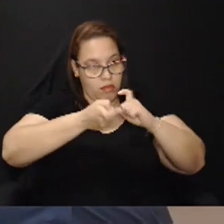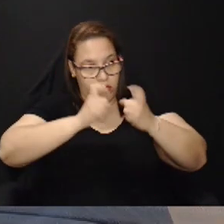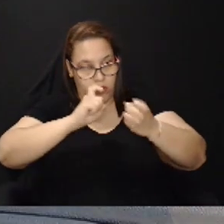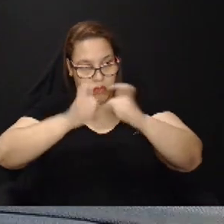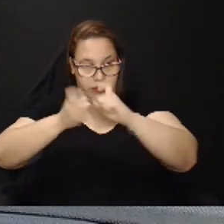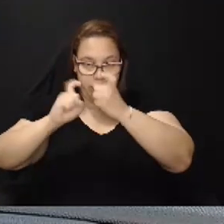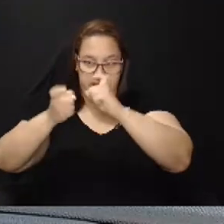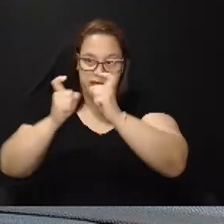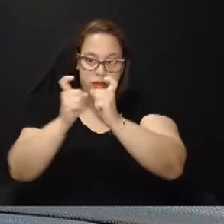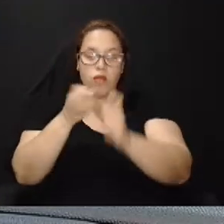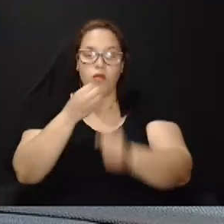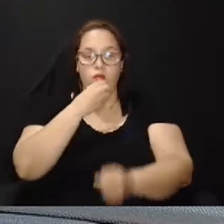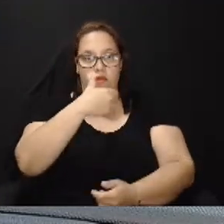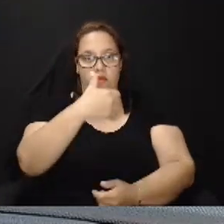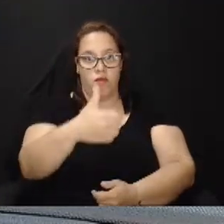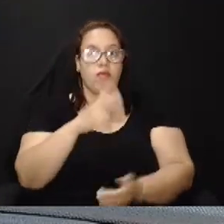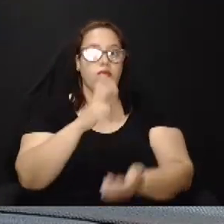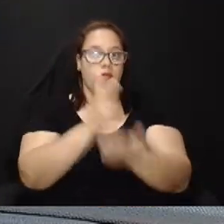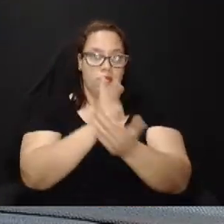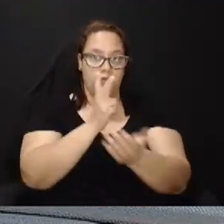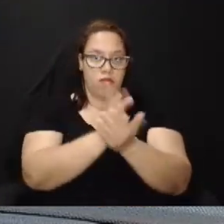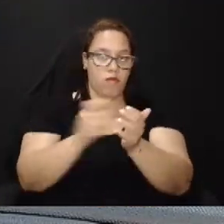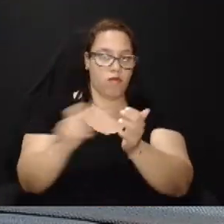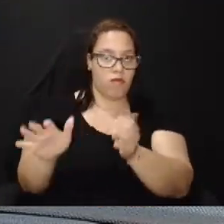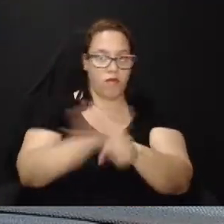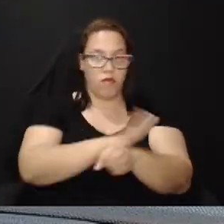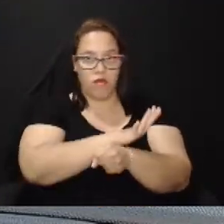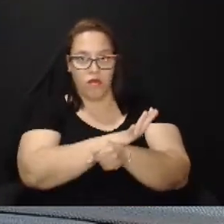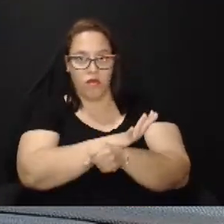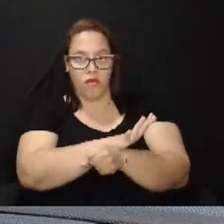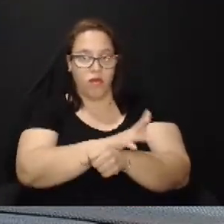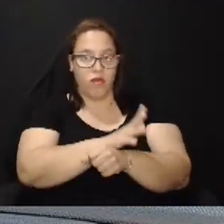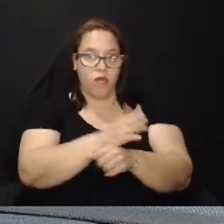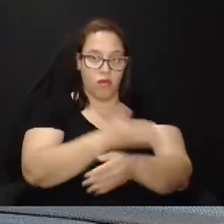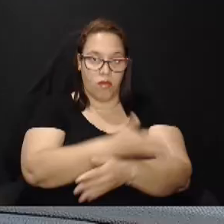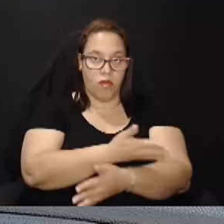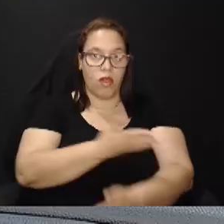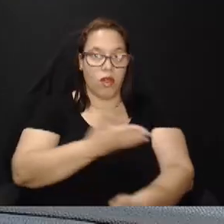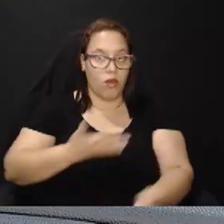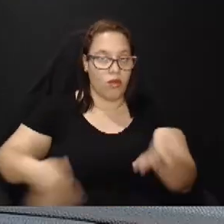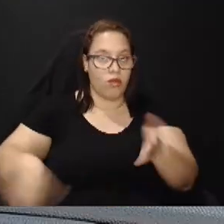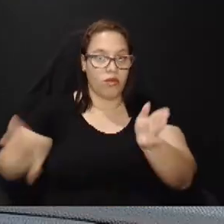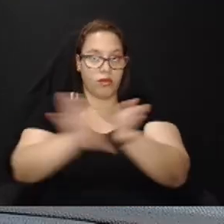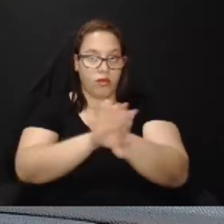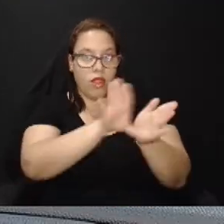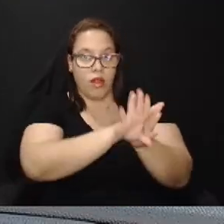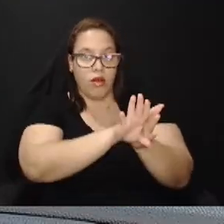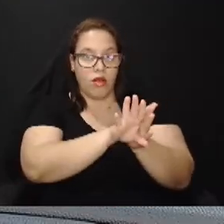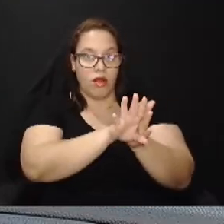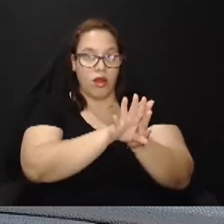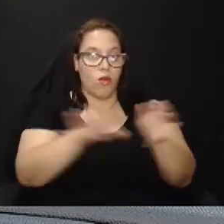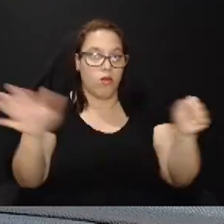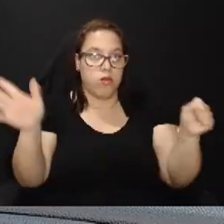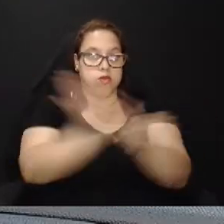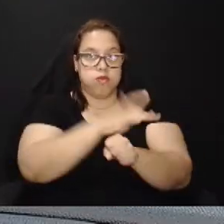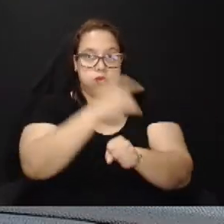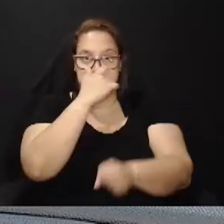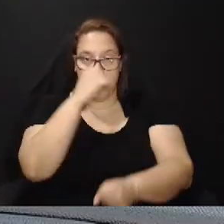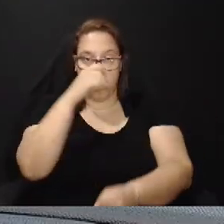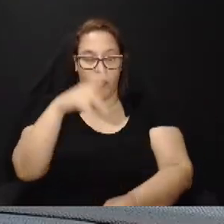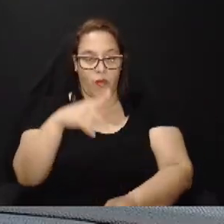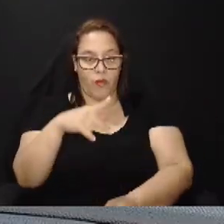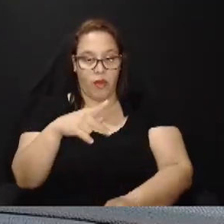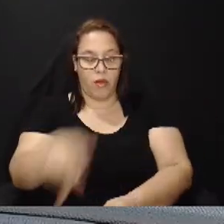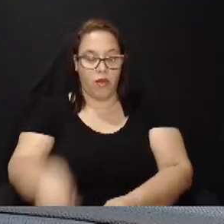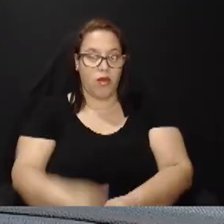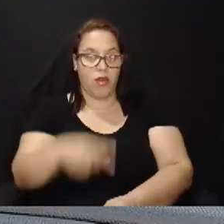bem frequentadas, enfim, com o público. Chegamos a praticamente lotar ali o plenário em uma delas, depois